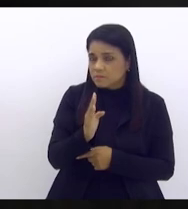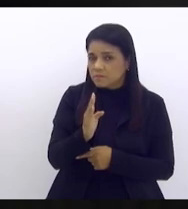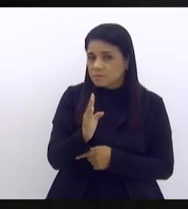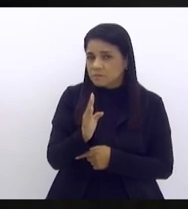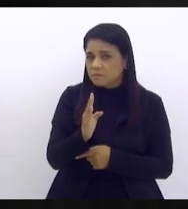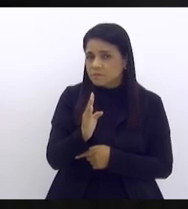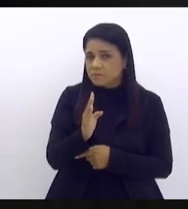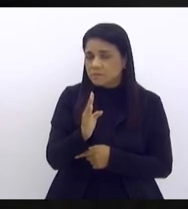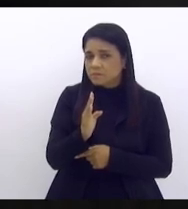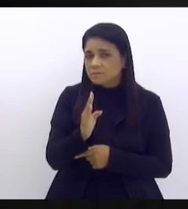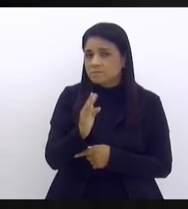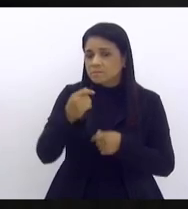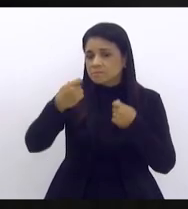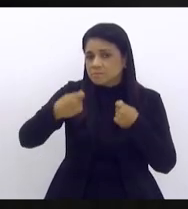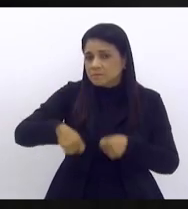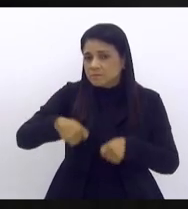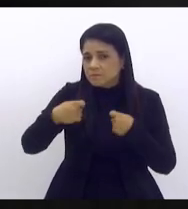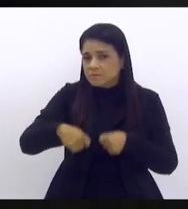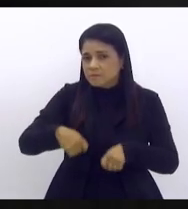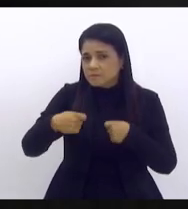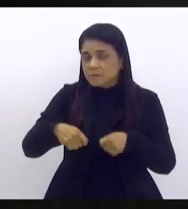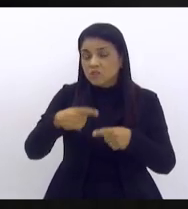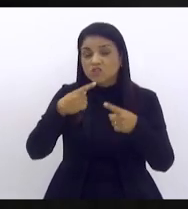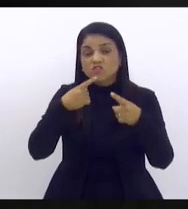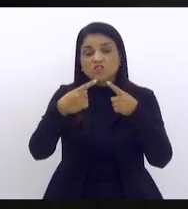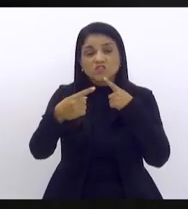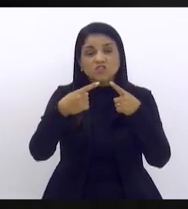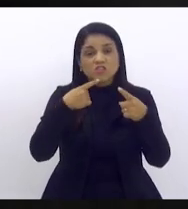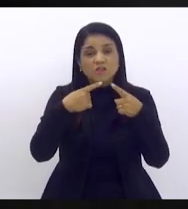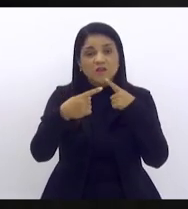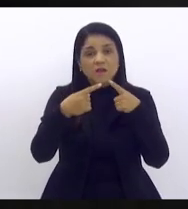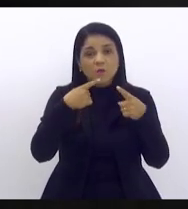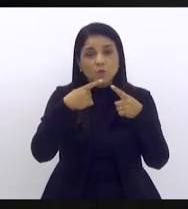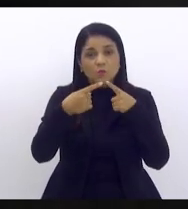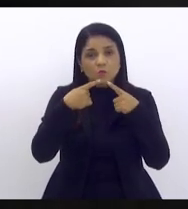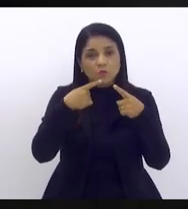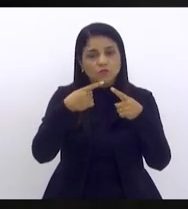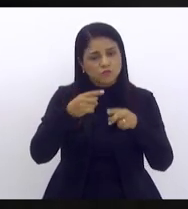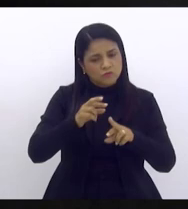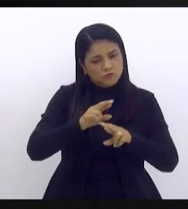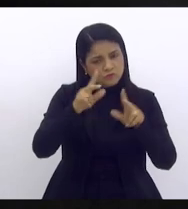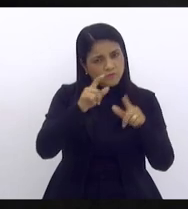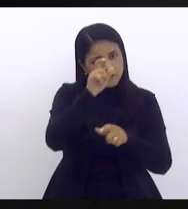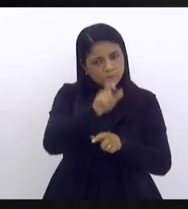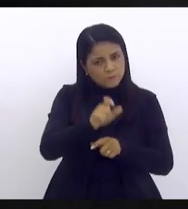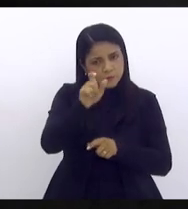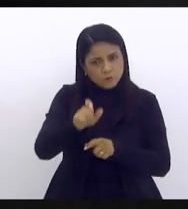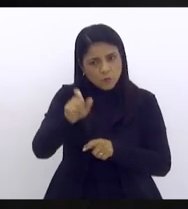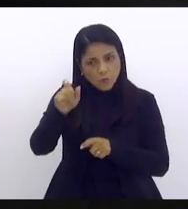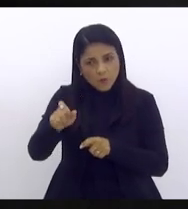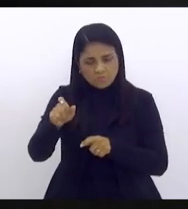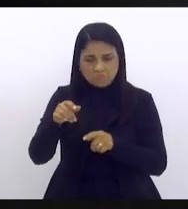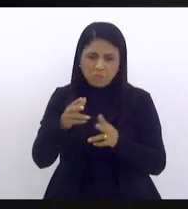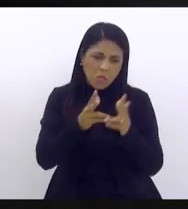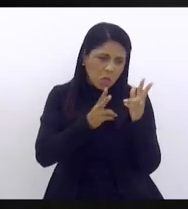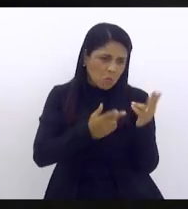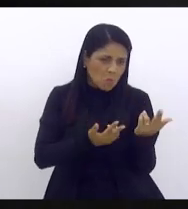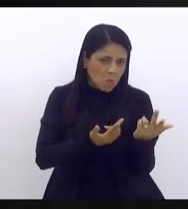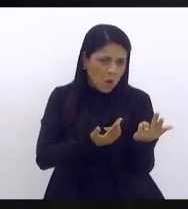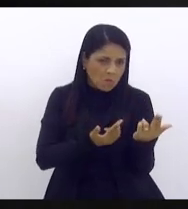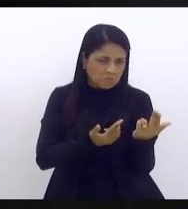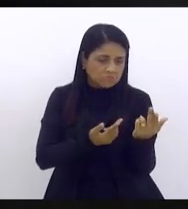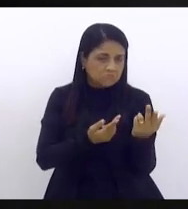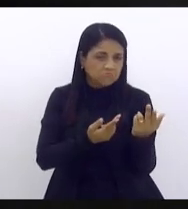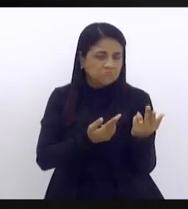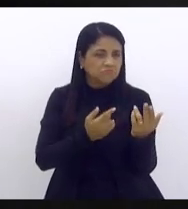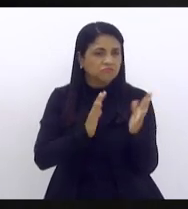a exercitar efetivamente o diálogo com o diferente, porque com o que já é igual a gente já